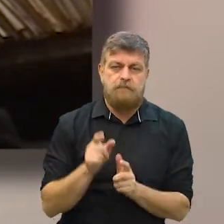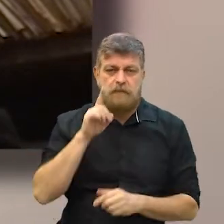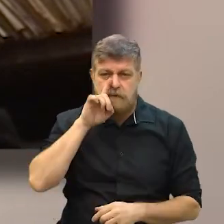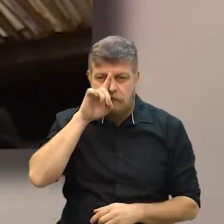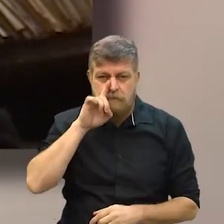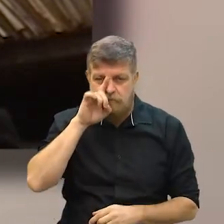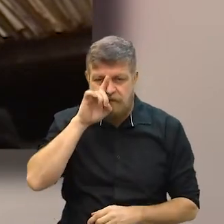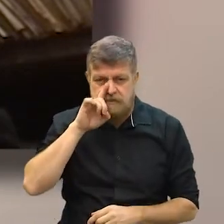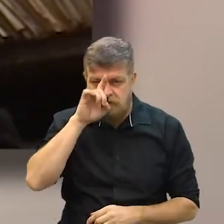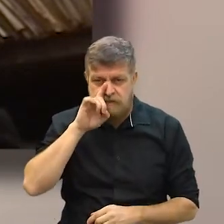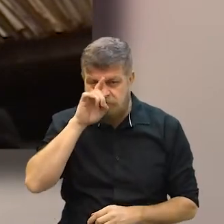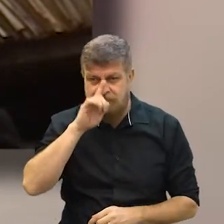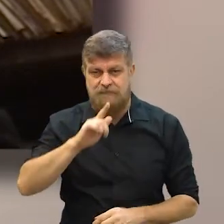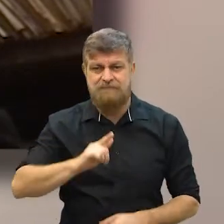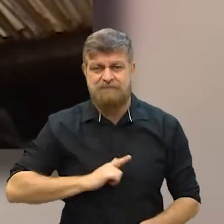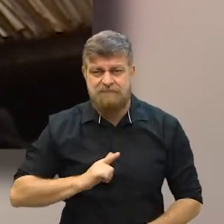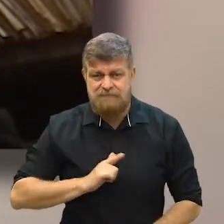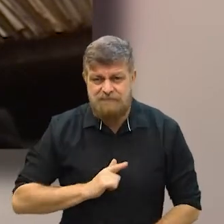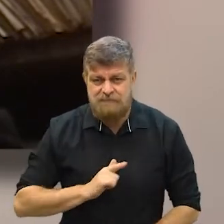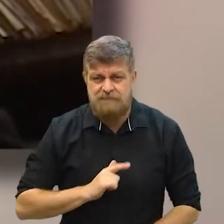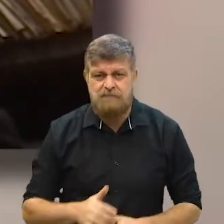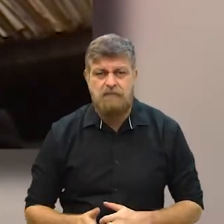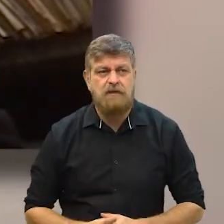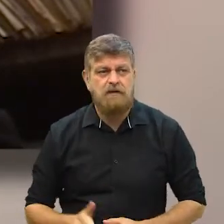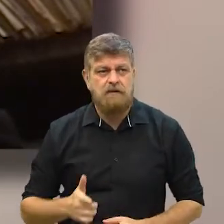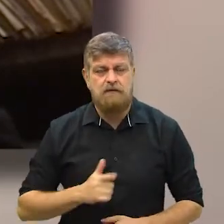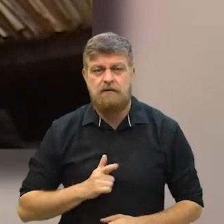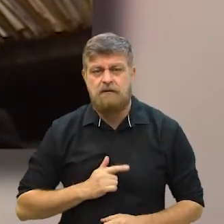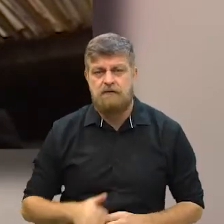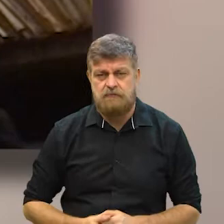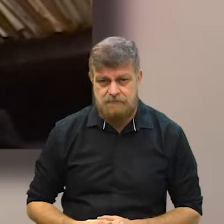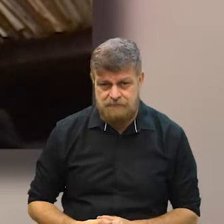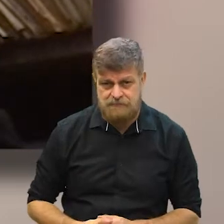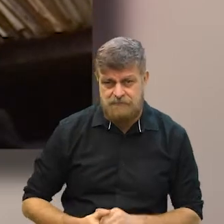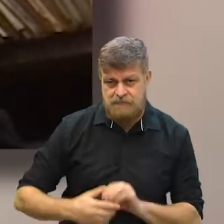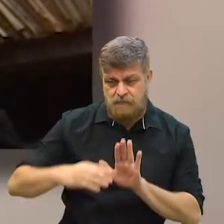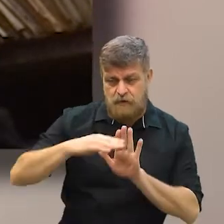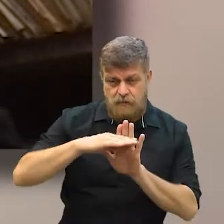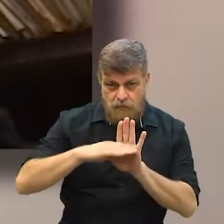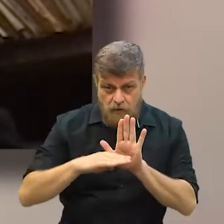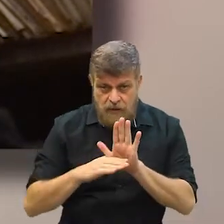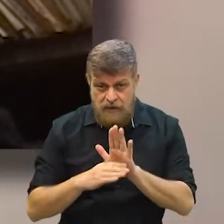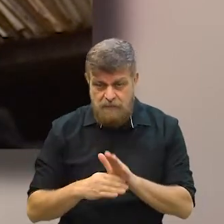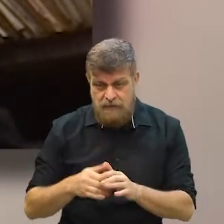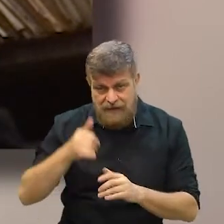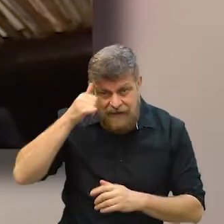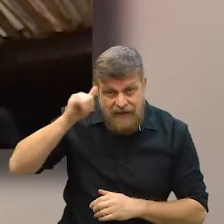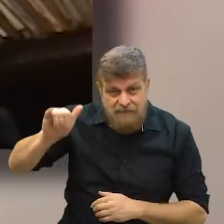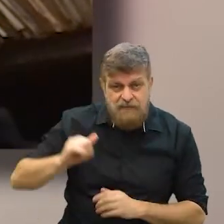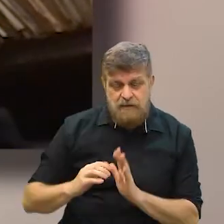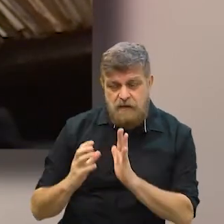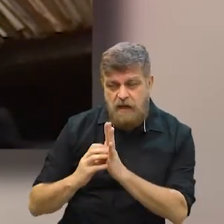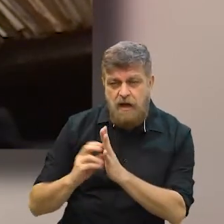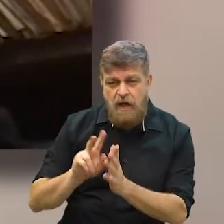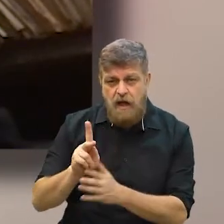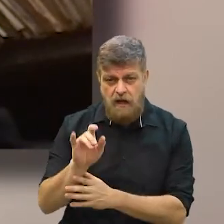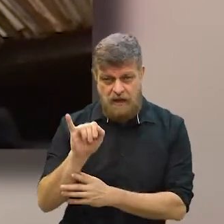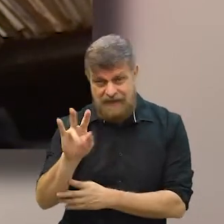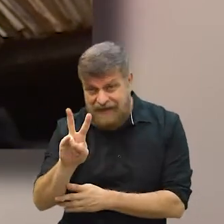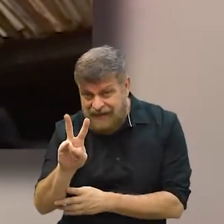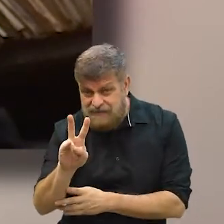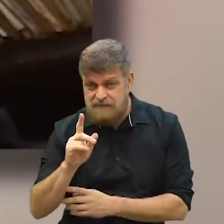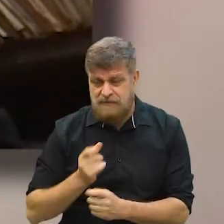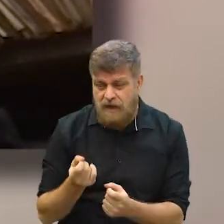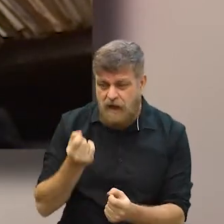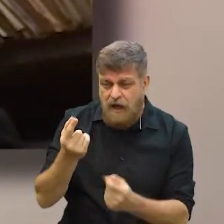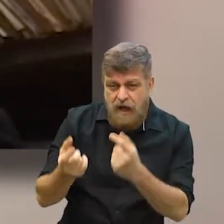risco nos países que tem um programa de AIDS, é uma condição